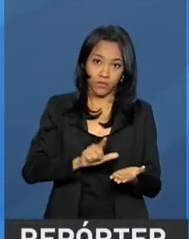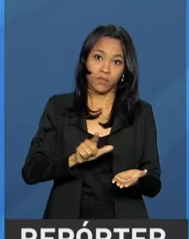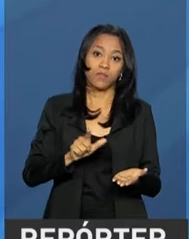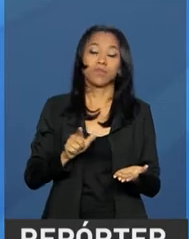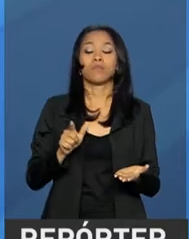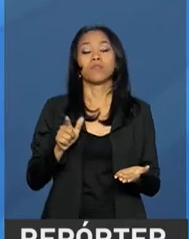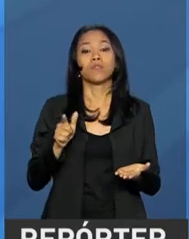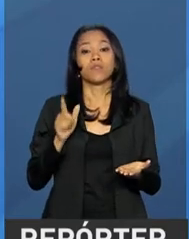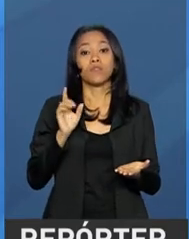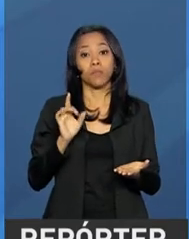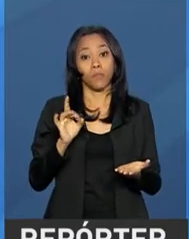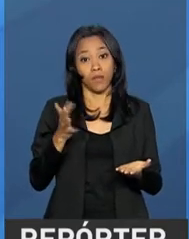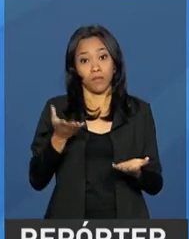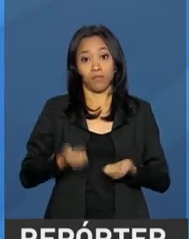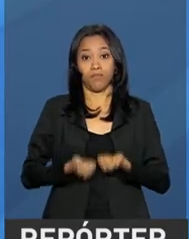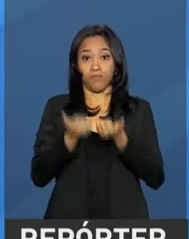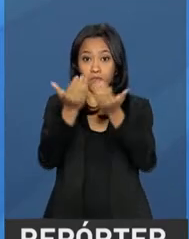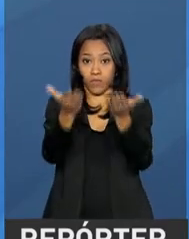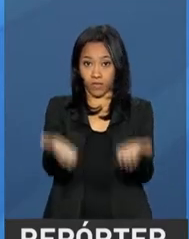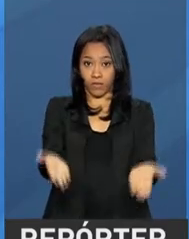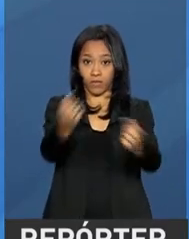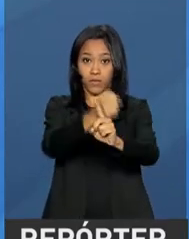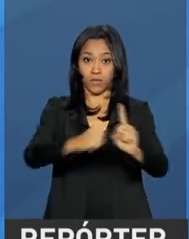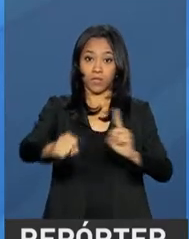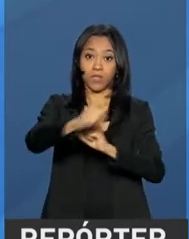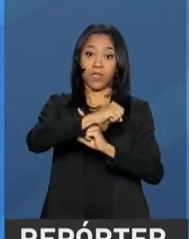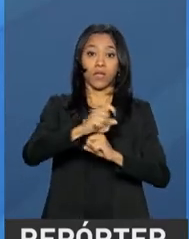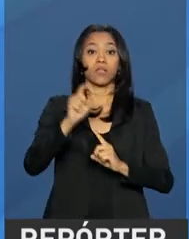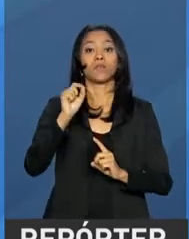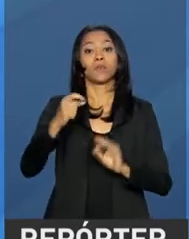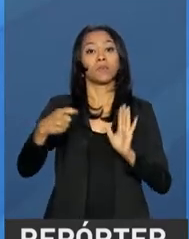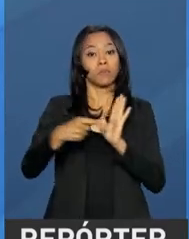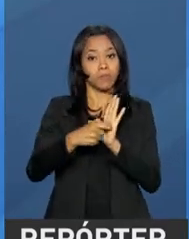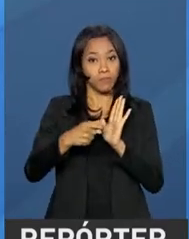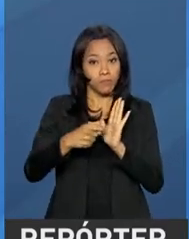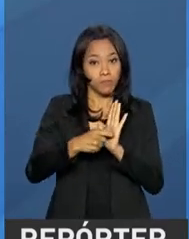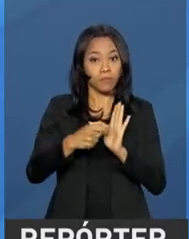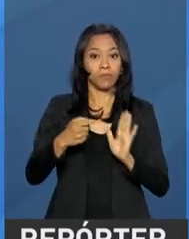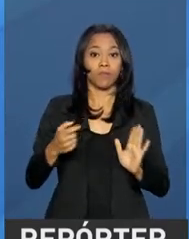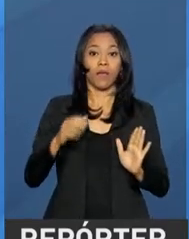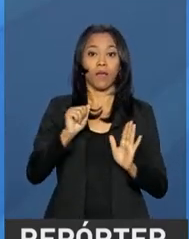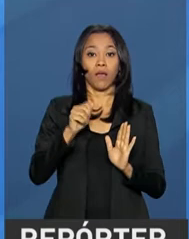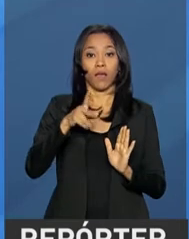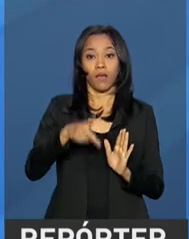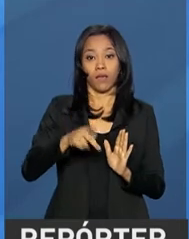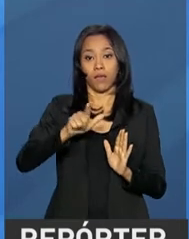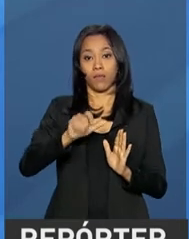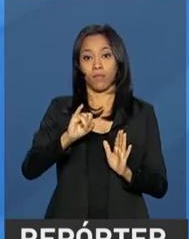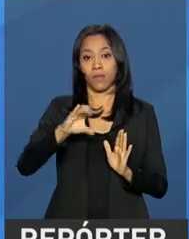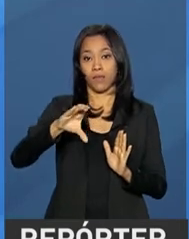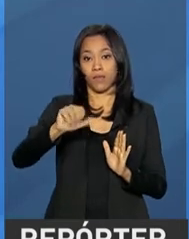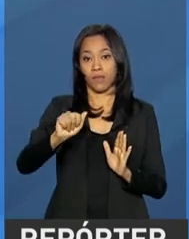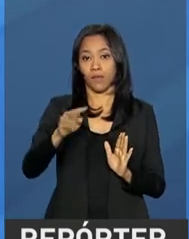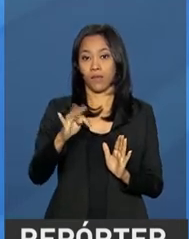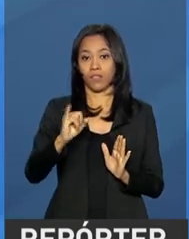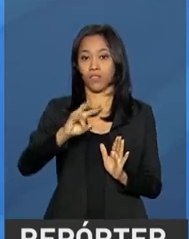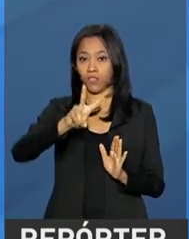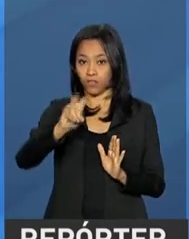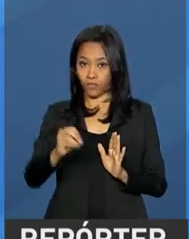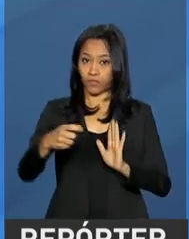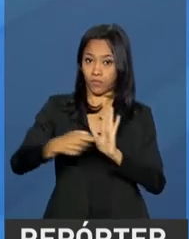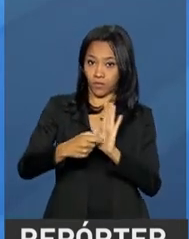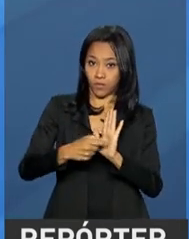disponibilizar para a sociedade o aplicativo que gera o documento a partir desse aplicativo